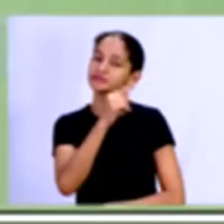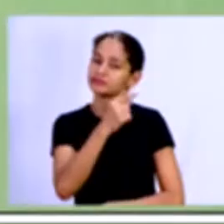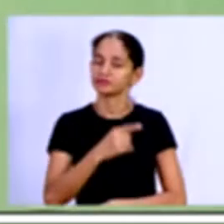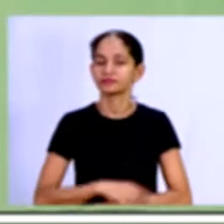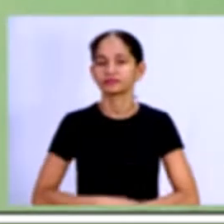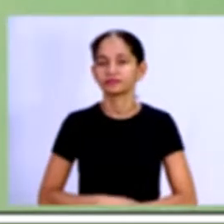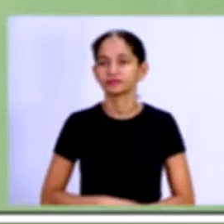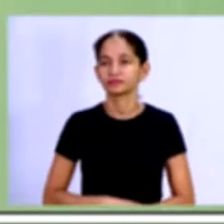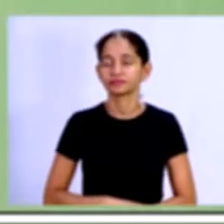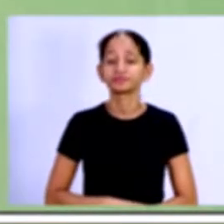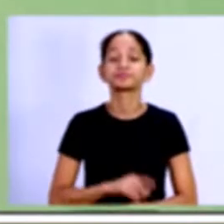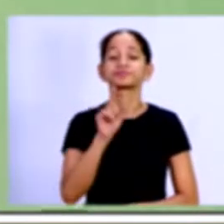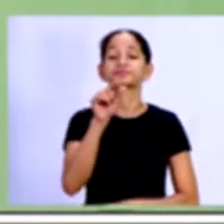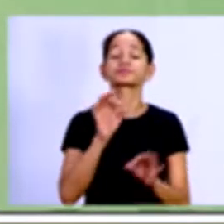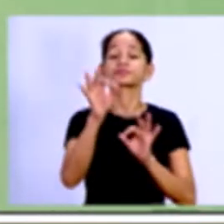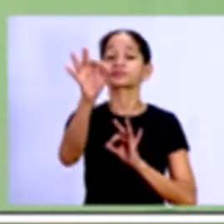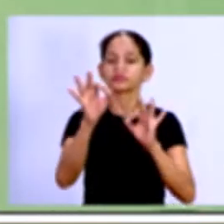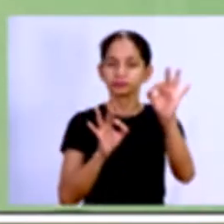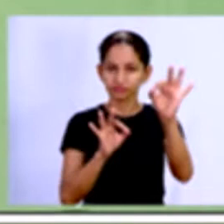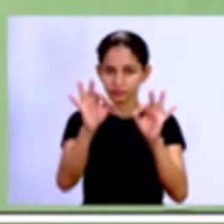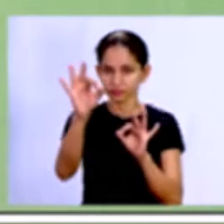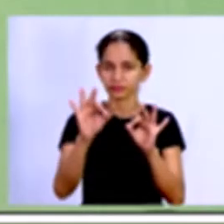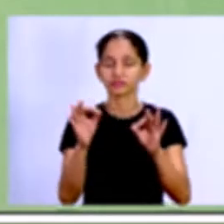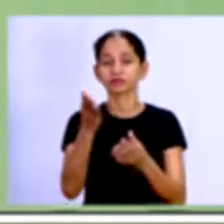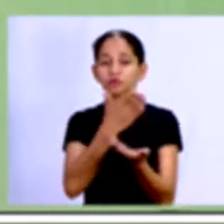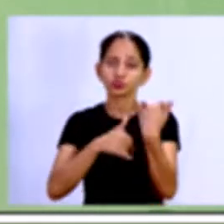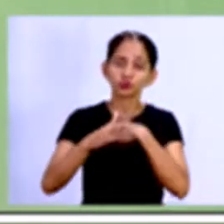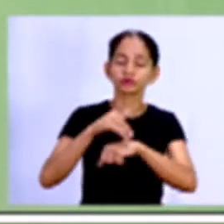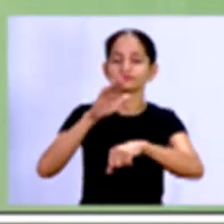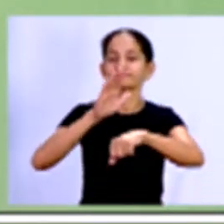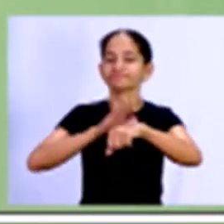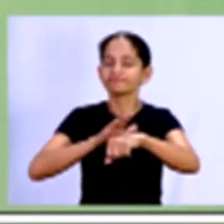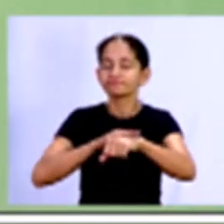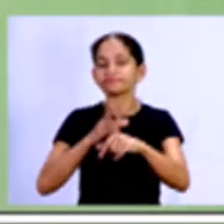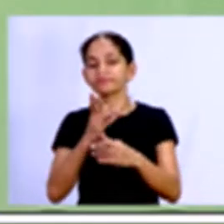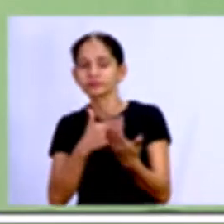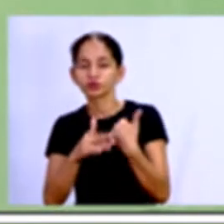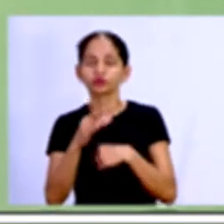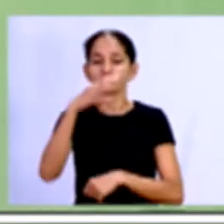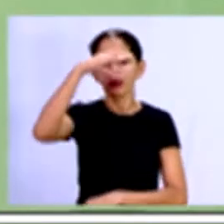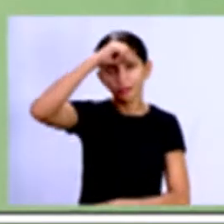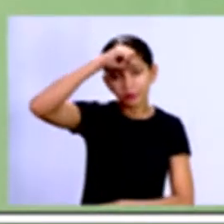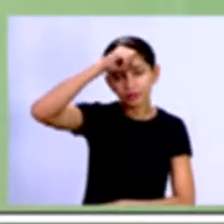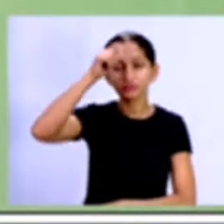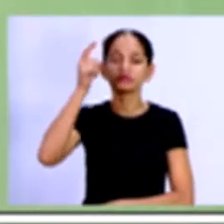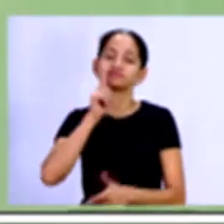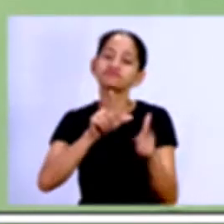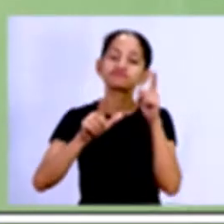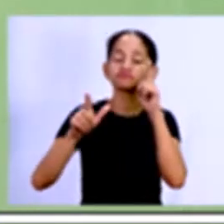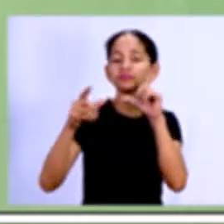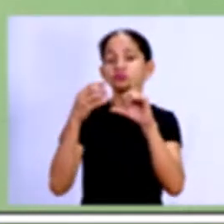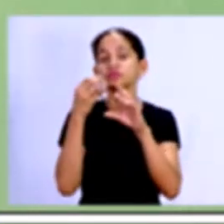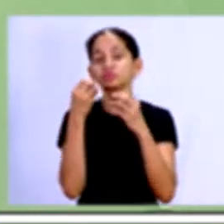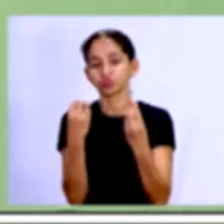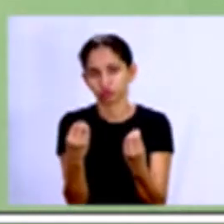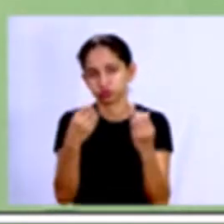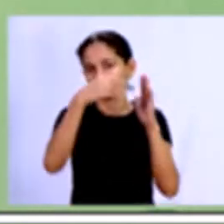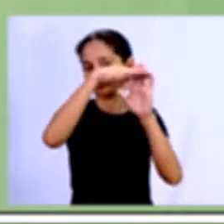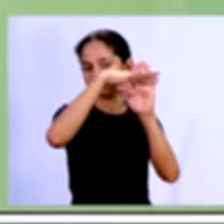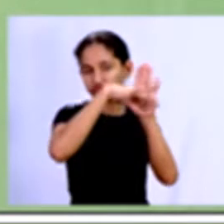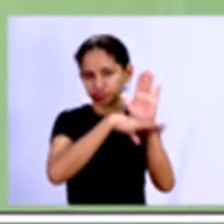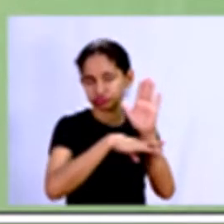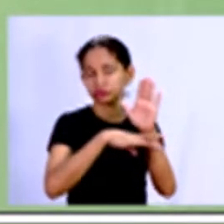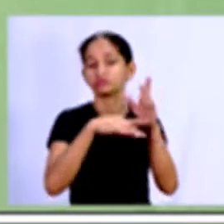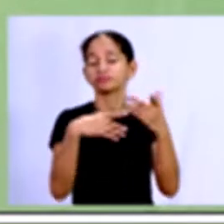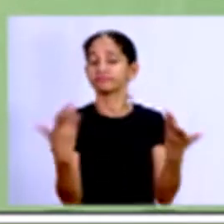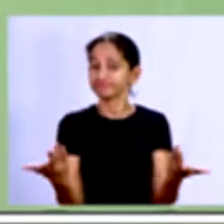organização. Organizando o tempo de aprendizagem. Na educação à distância,